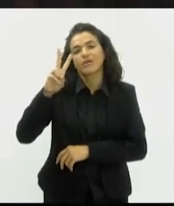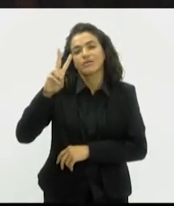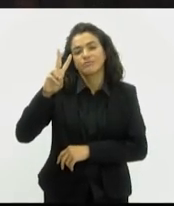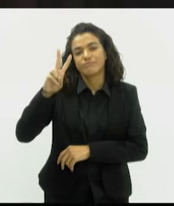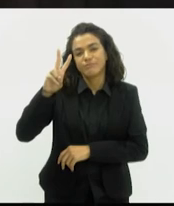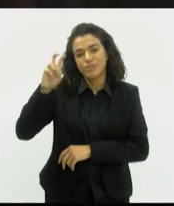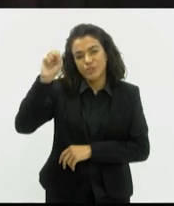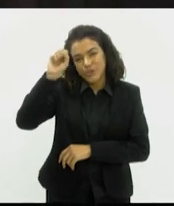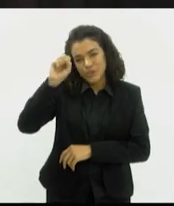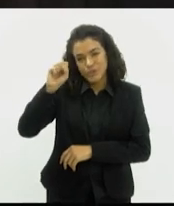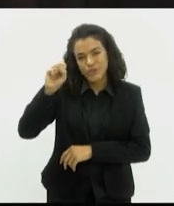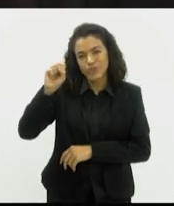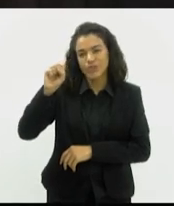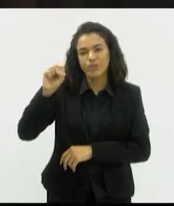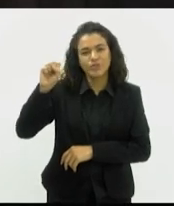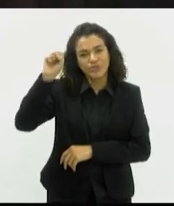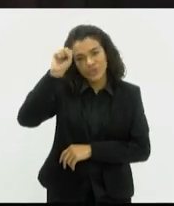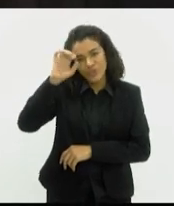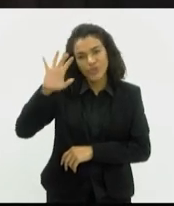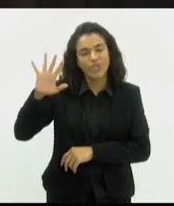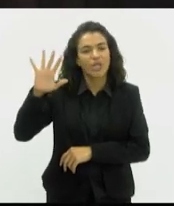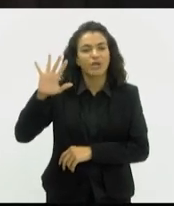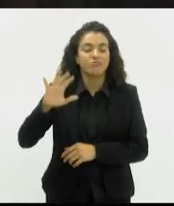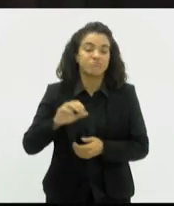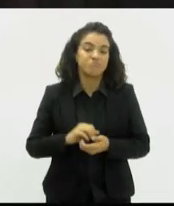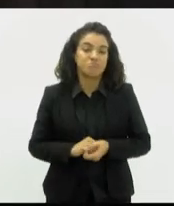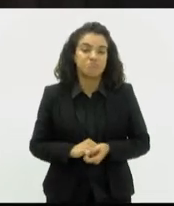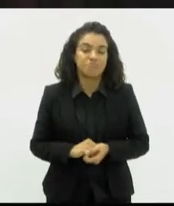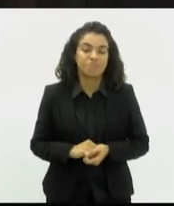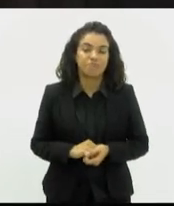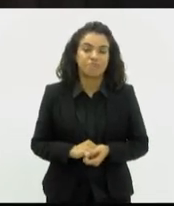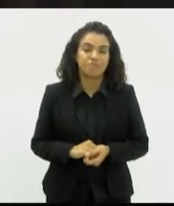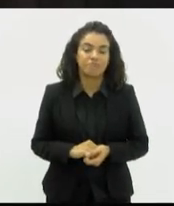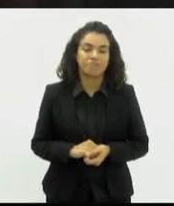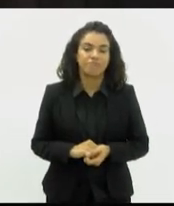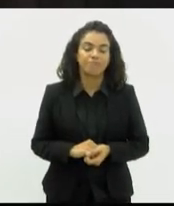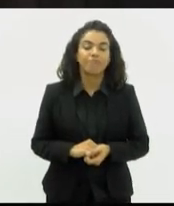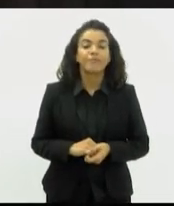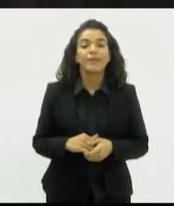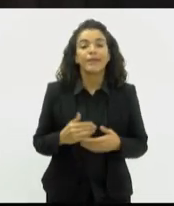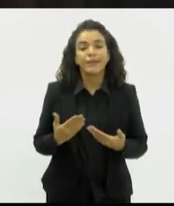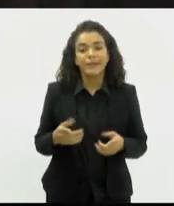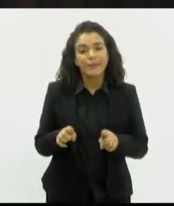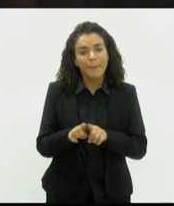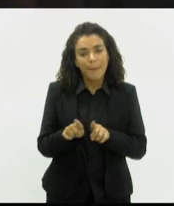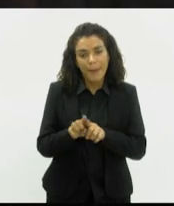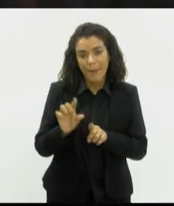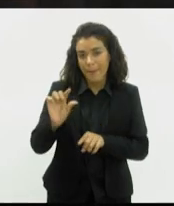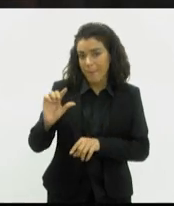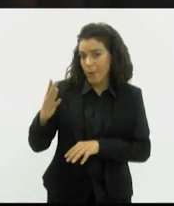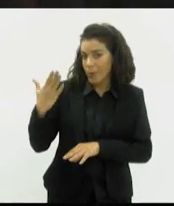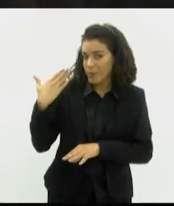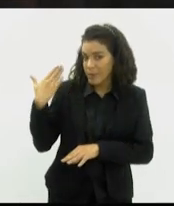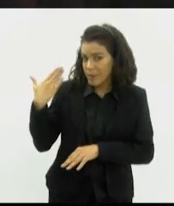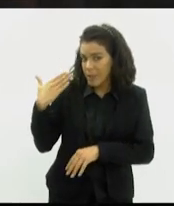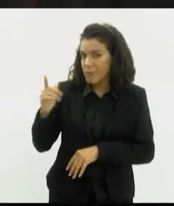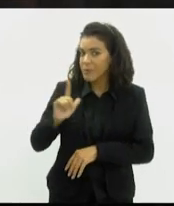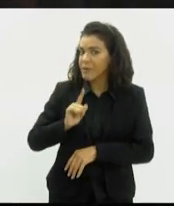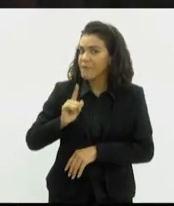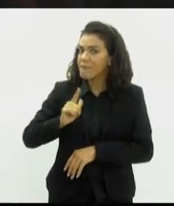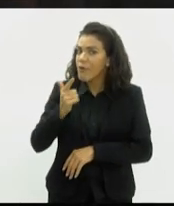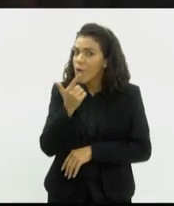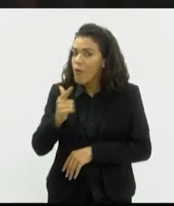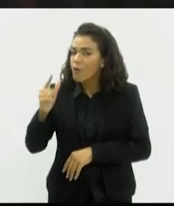forma muito intensa. E, recentemente, houve outra